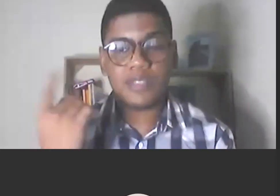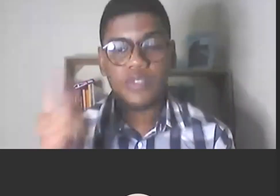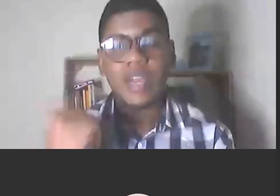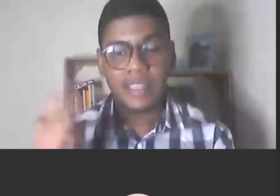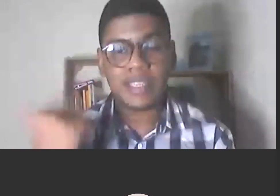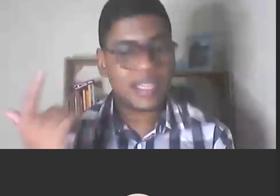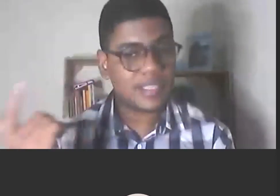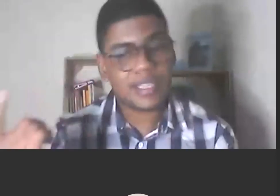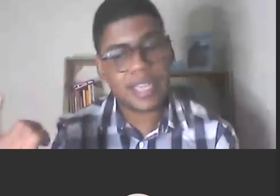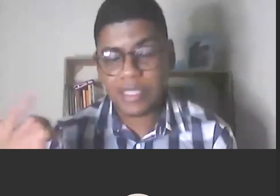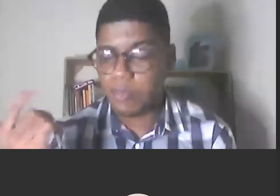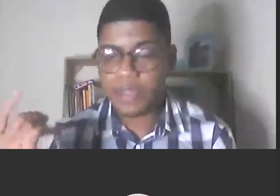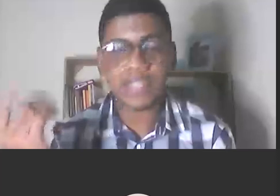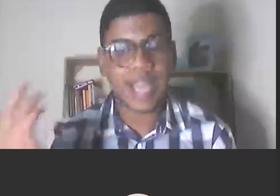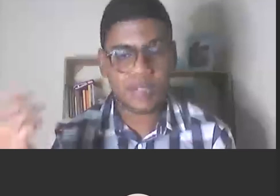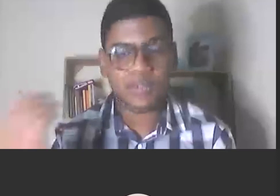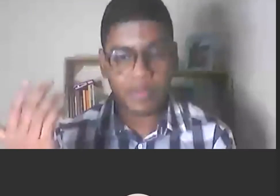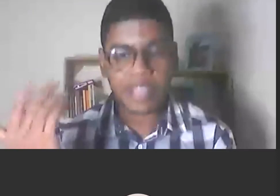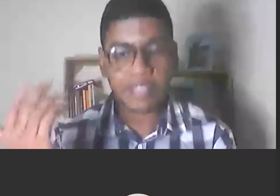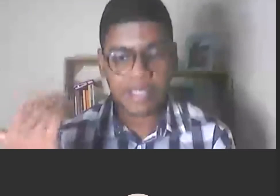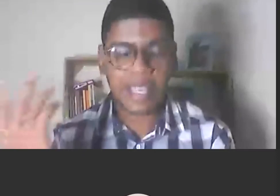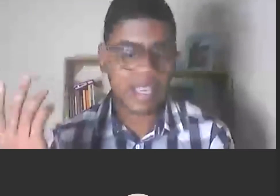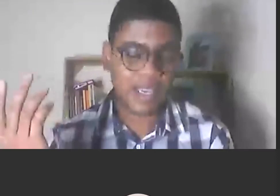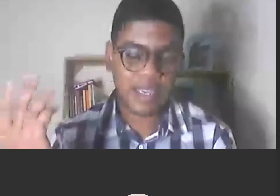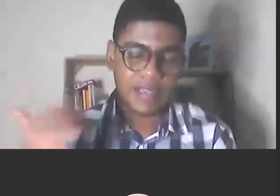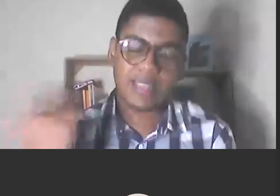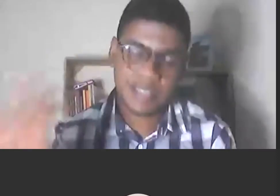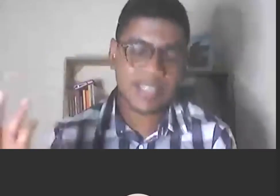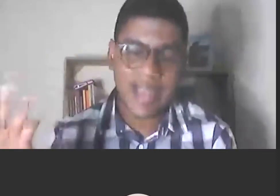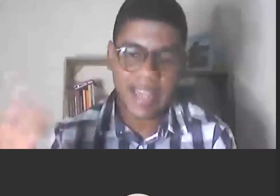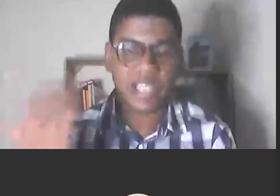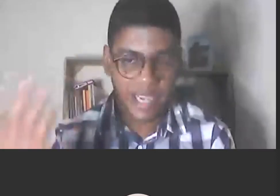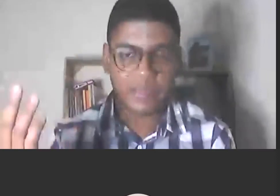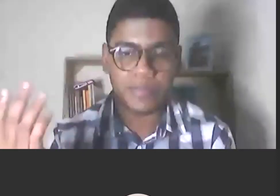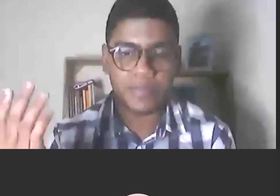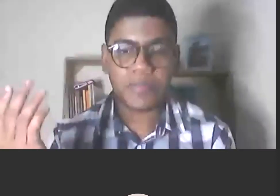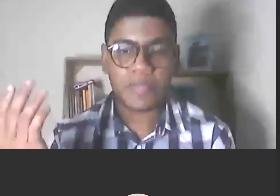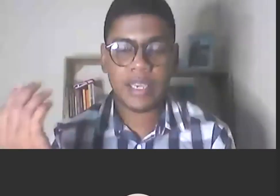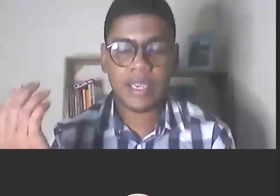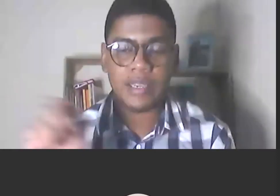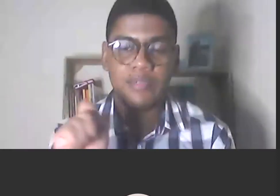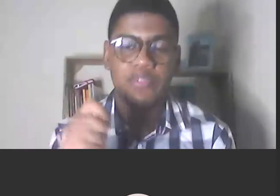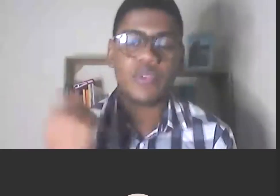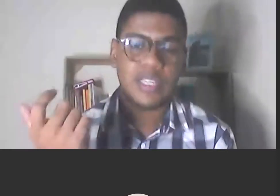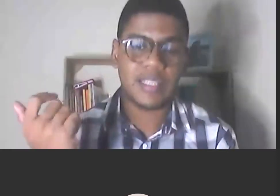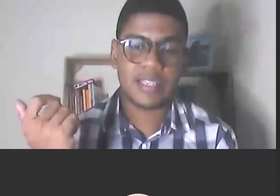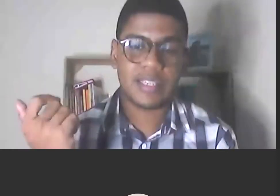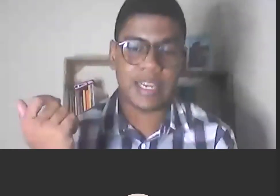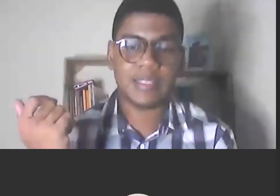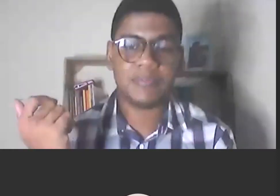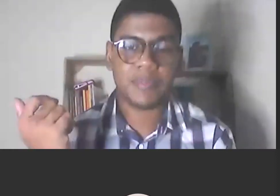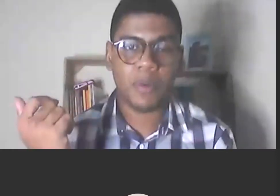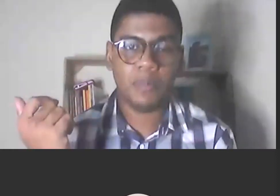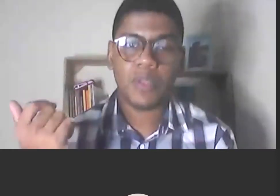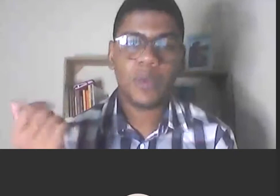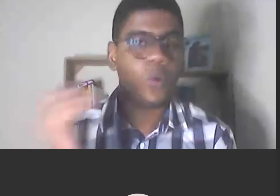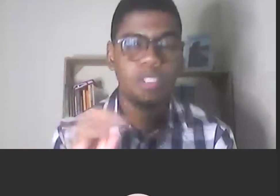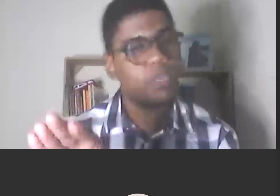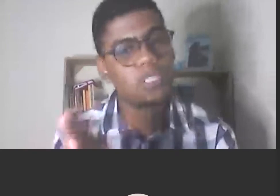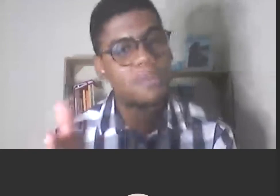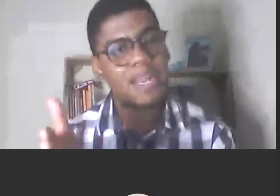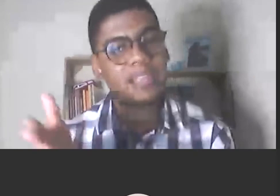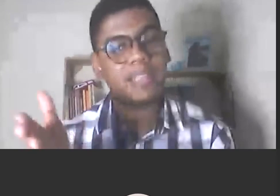que vocês visualizem esses sinais depois, caso tenham necessidade, queiram visualizar esses sinais, tá